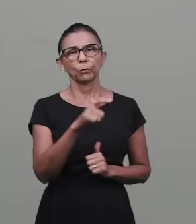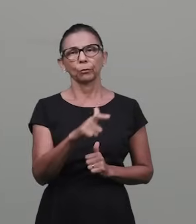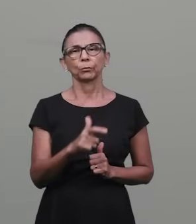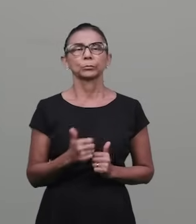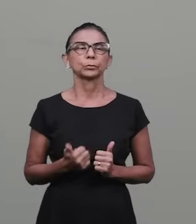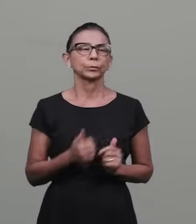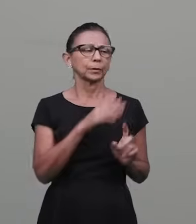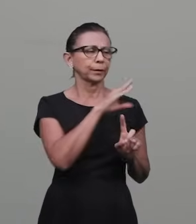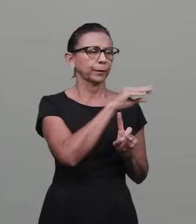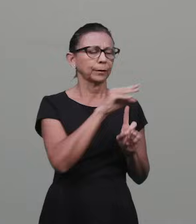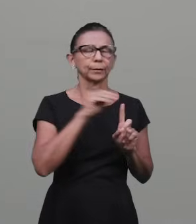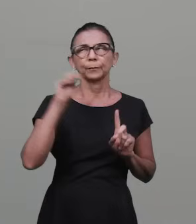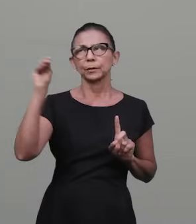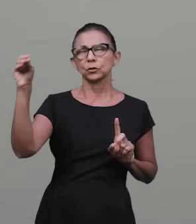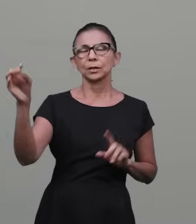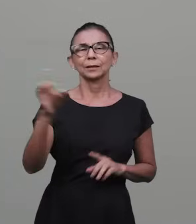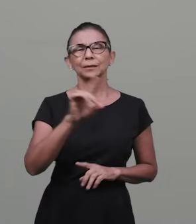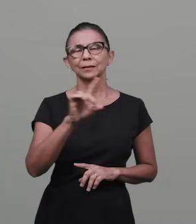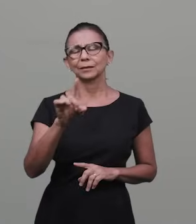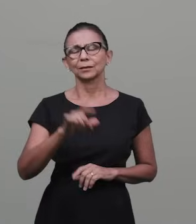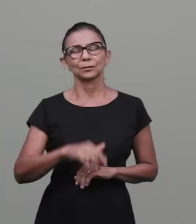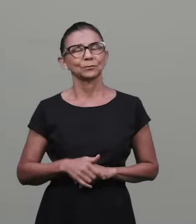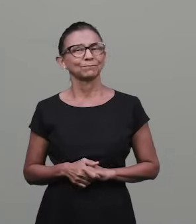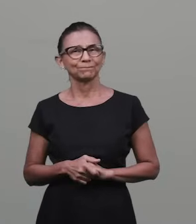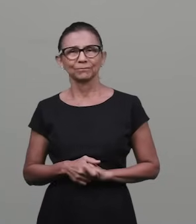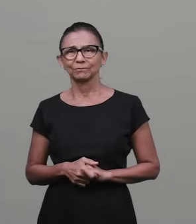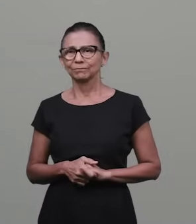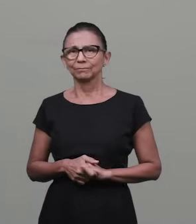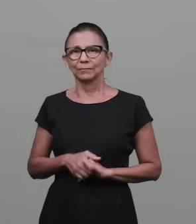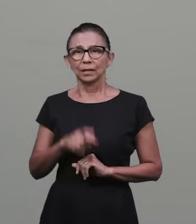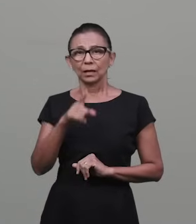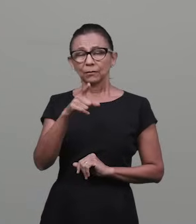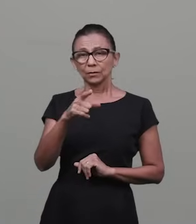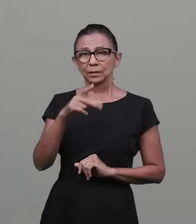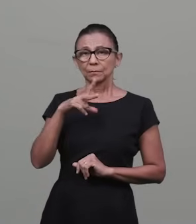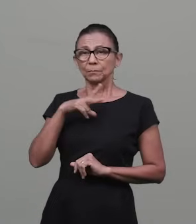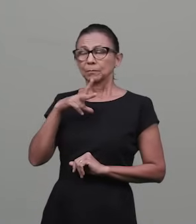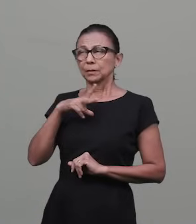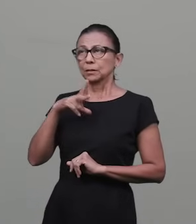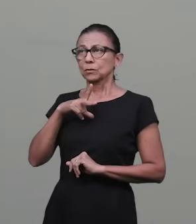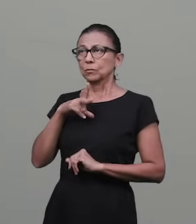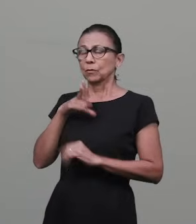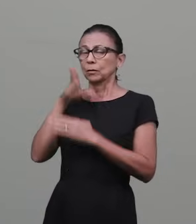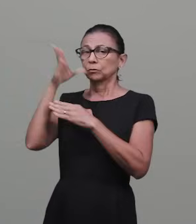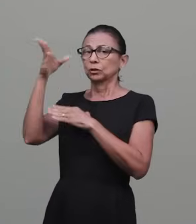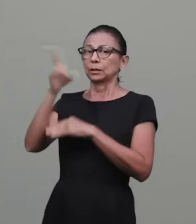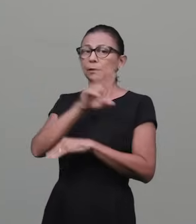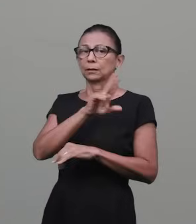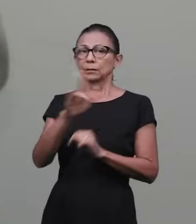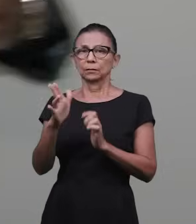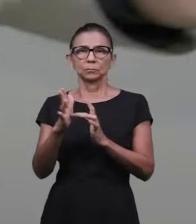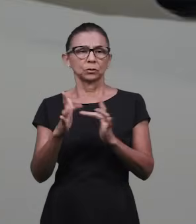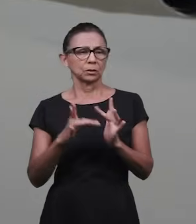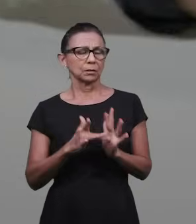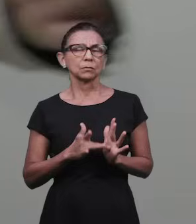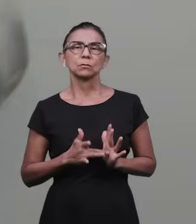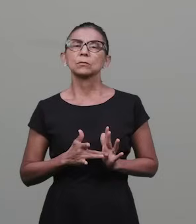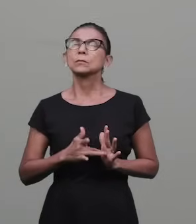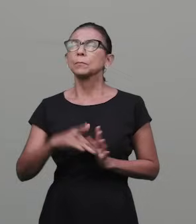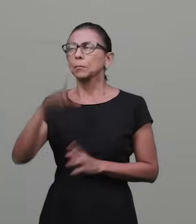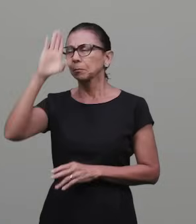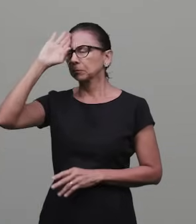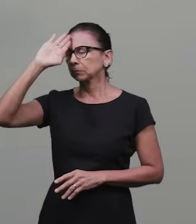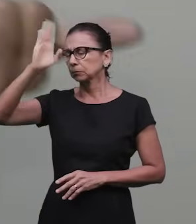direto com Deus, ele passou a ter esse sacerdócio real. Então, ele tem condições, não precisa de intermediário, ele pode falar direto com